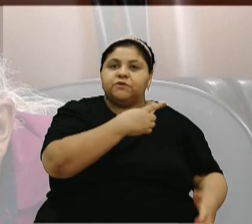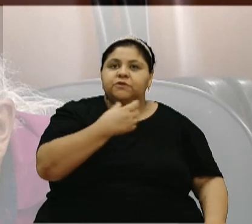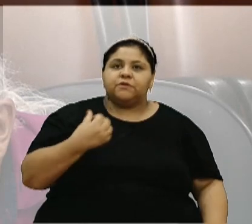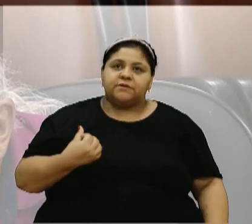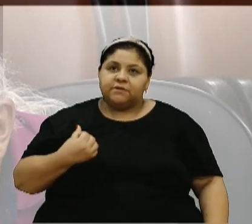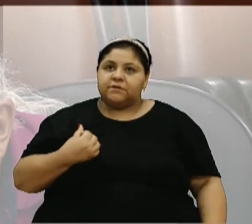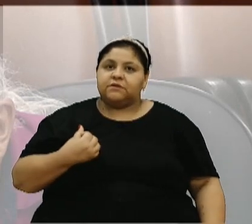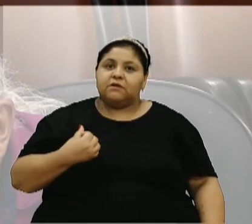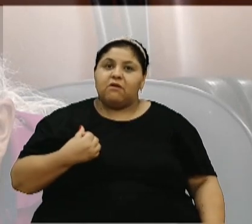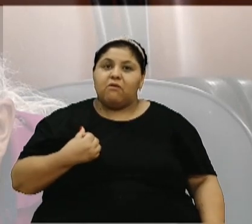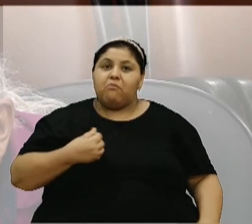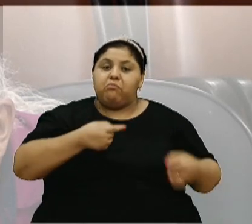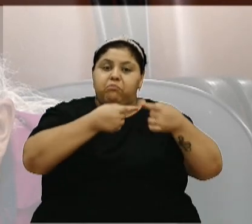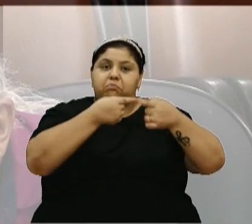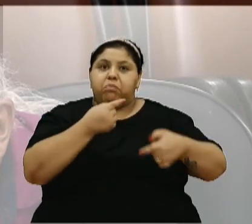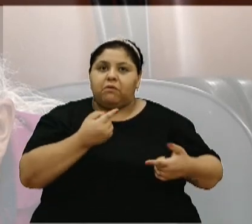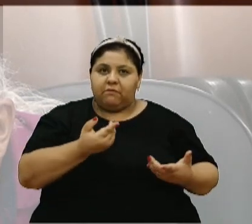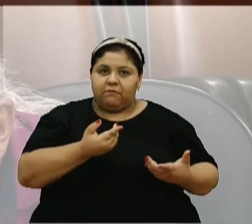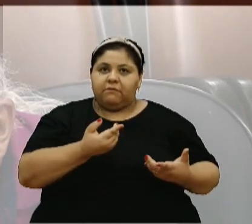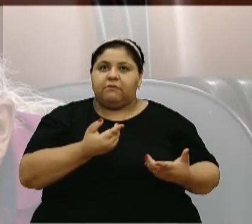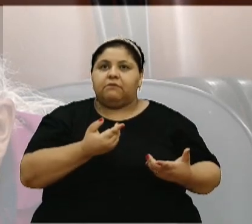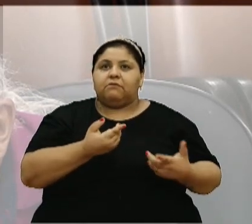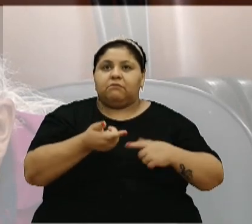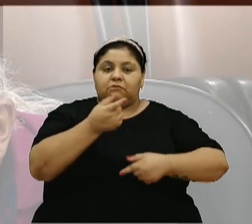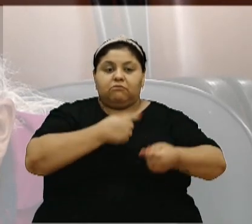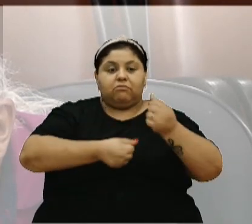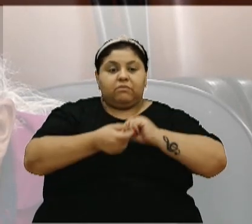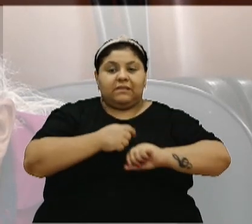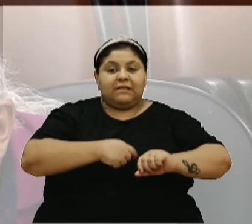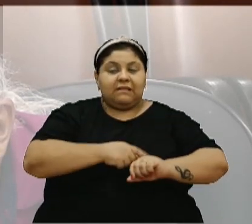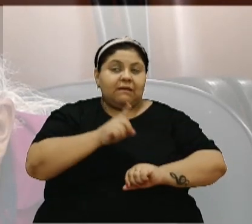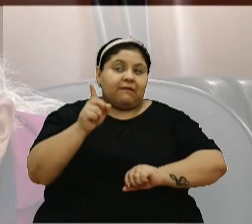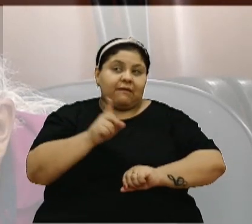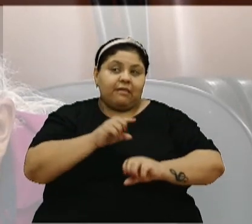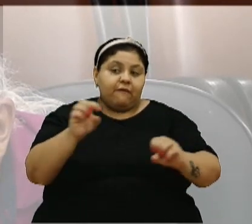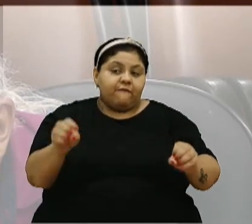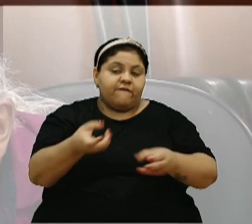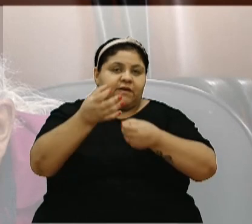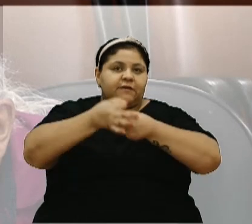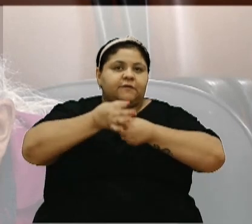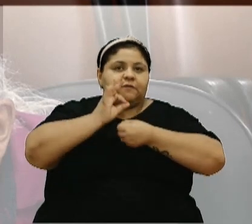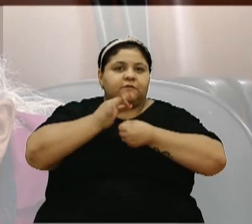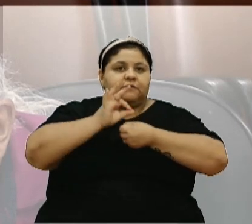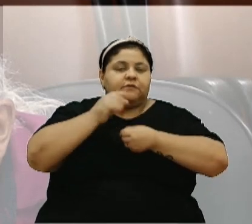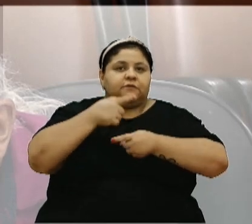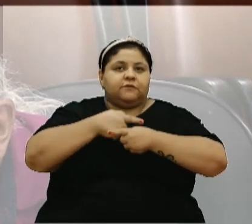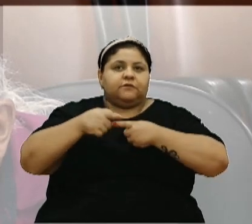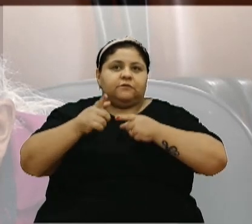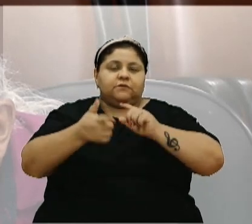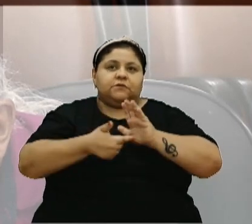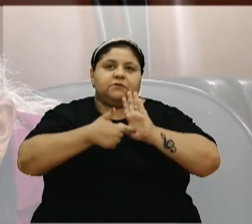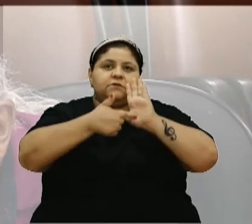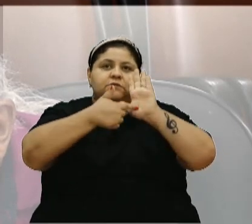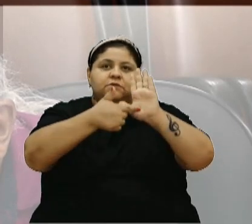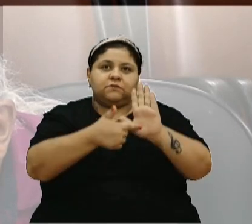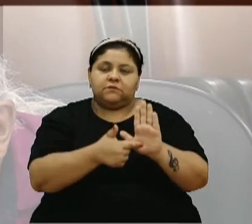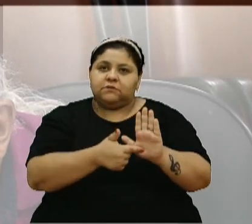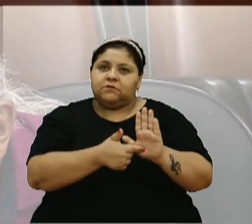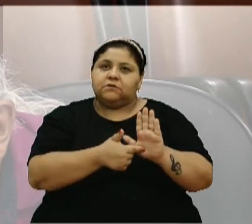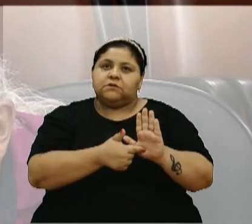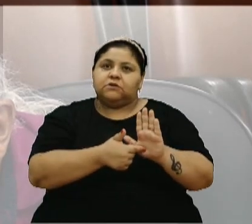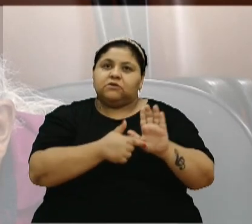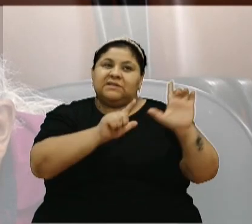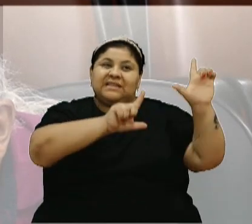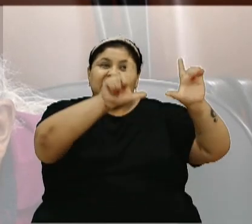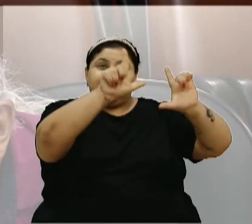pela incompetência que foi administrar aquela festa da uva. Porque apareceu em Big Brother, apareceu em Jornal